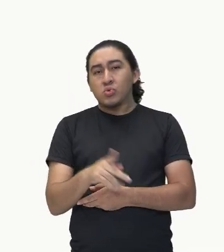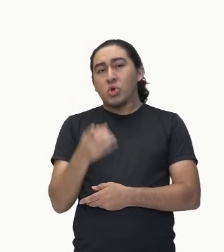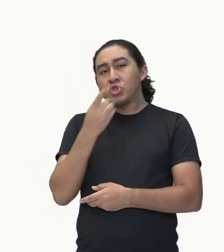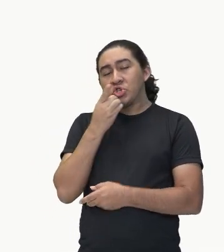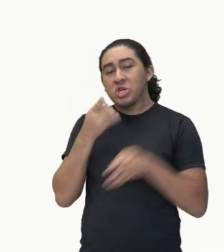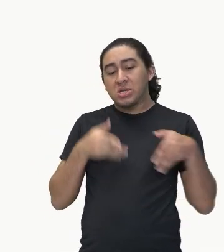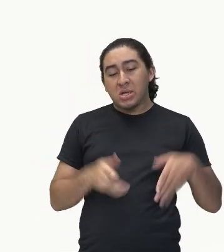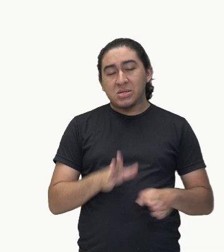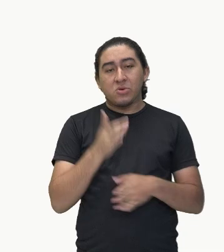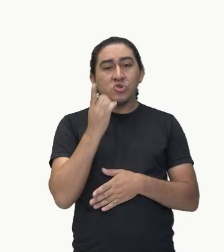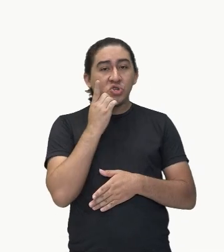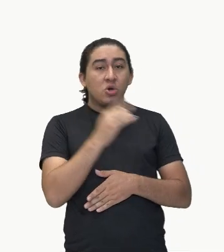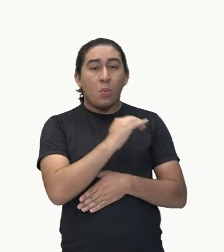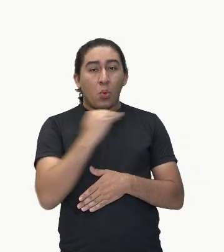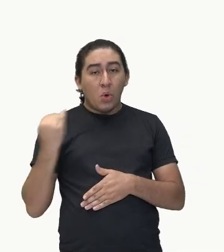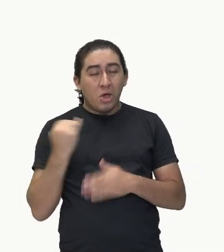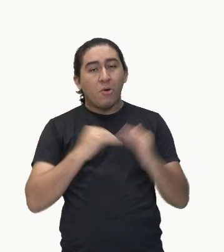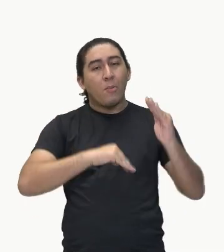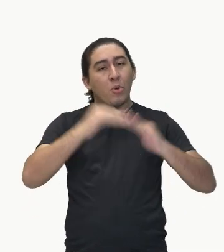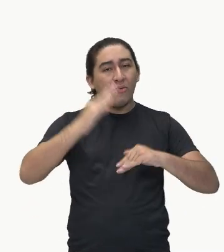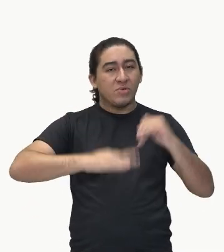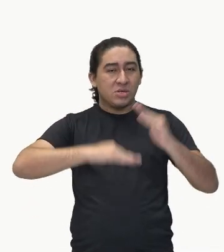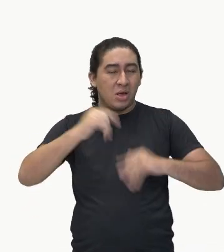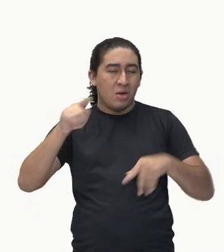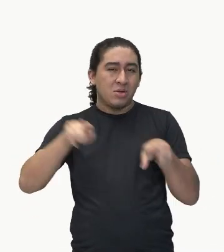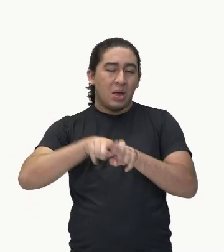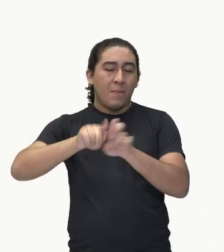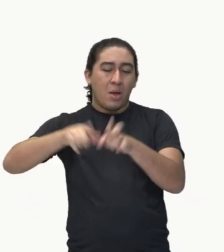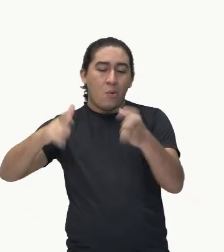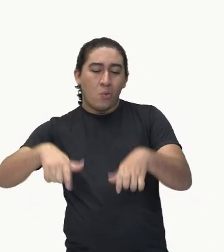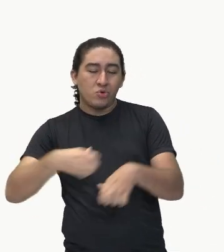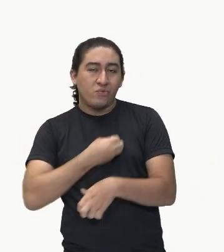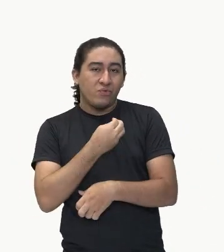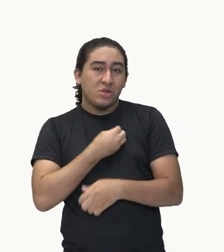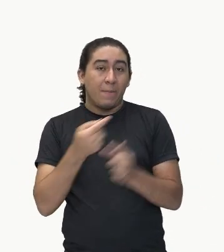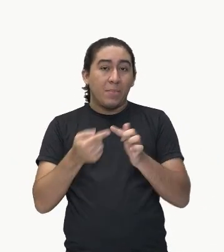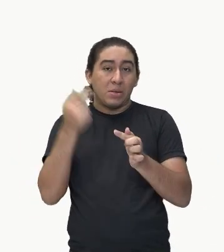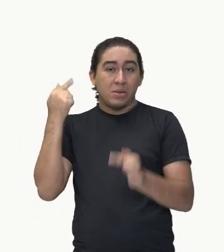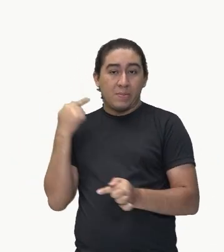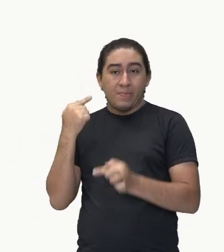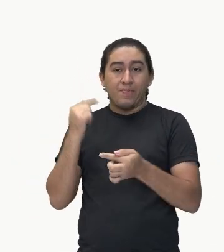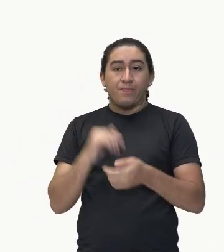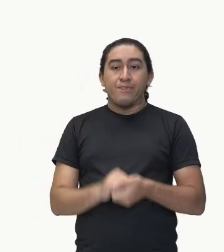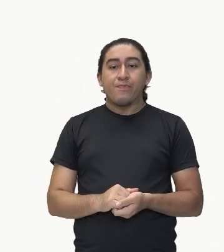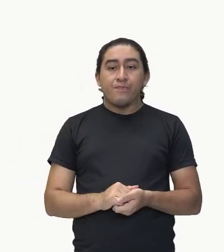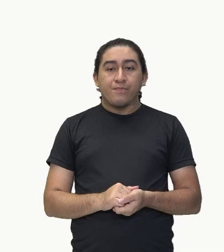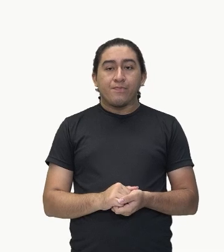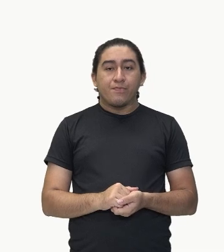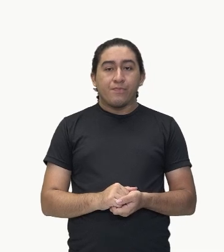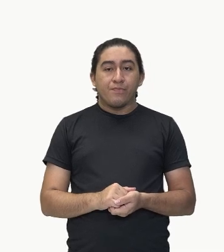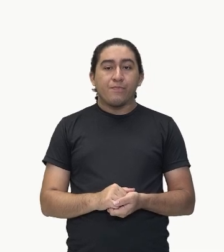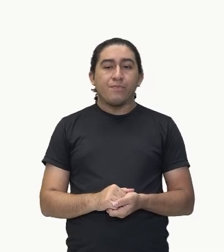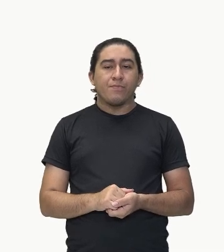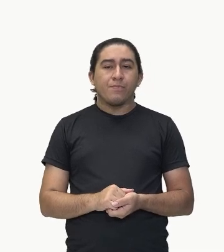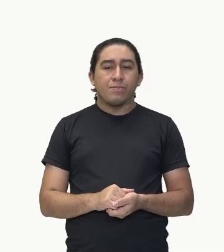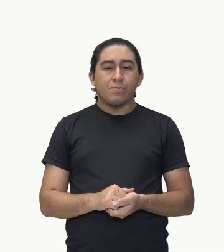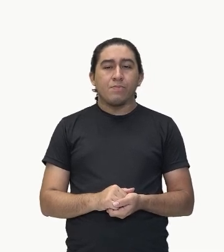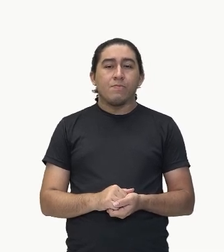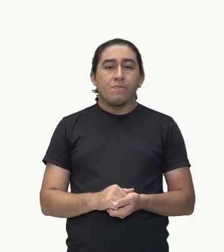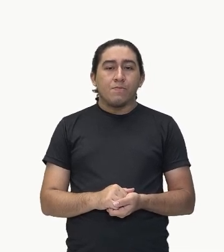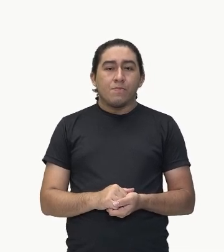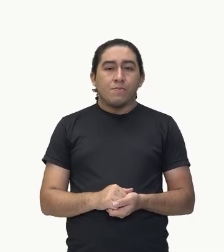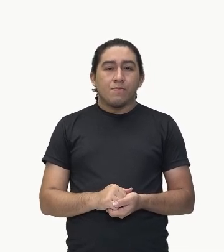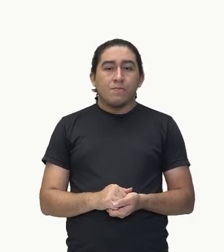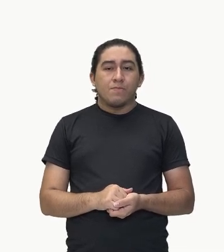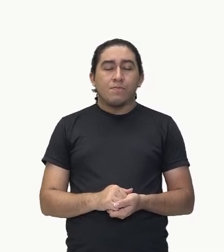de morte, profissão, lugares onde viveu. Disse que Fernando Pessoa desenvolveu